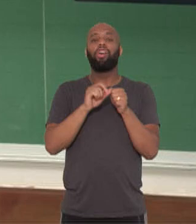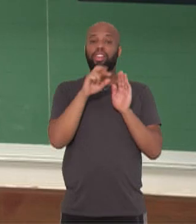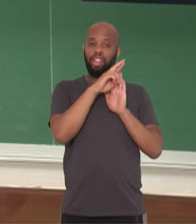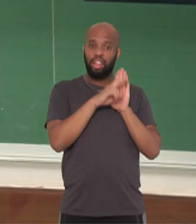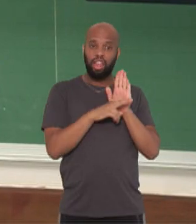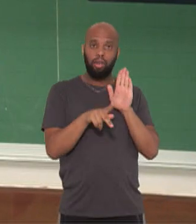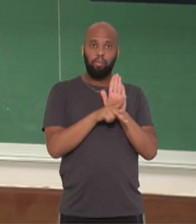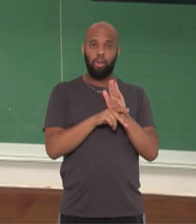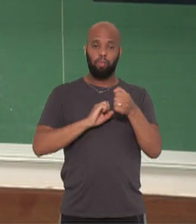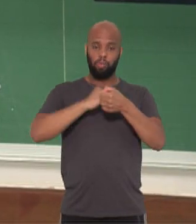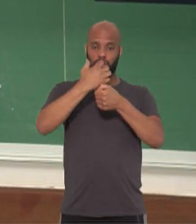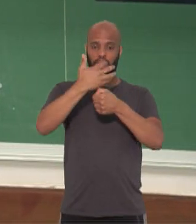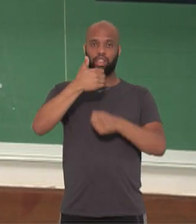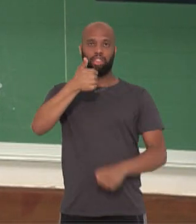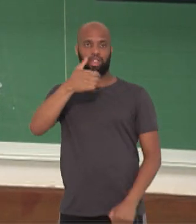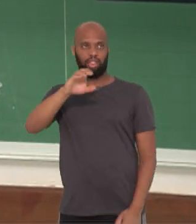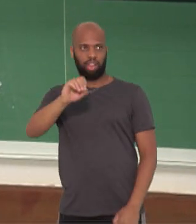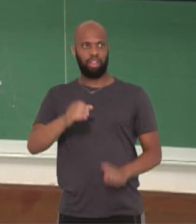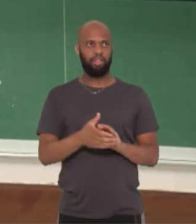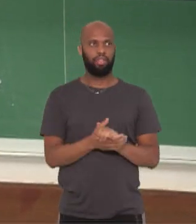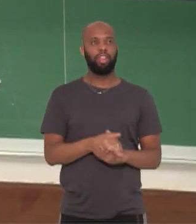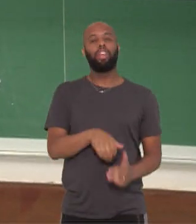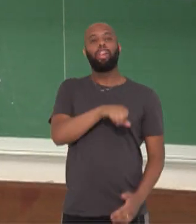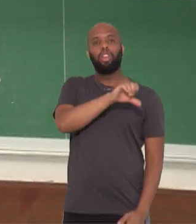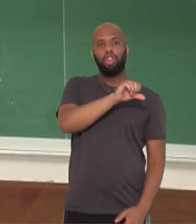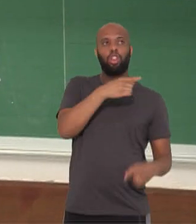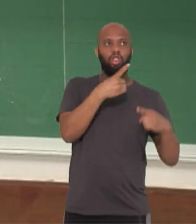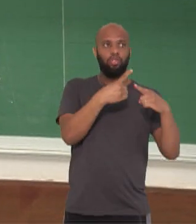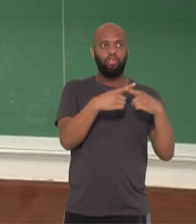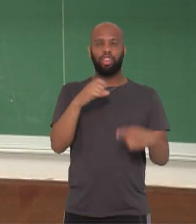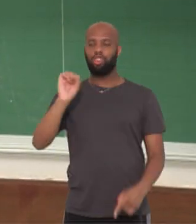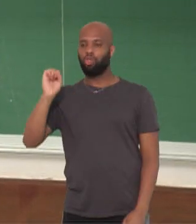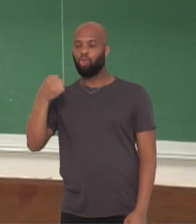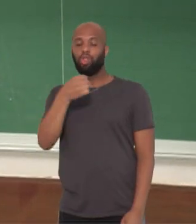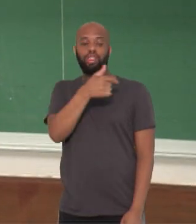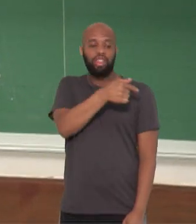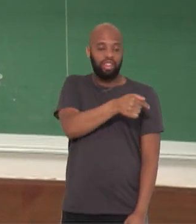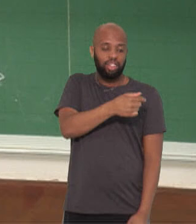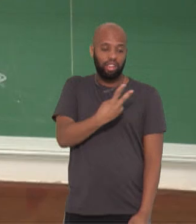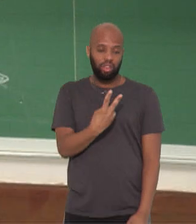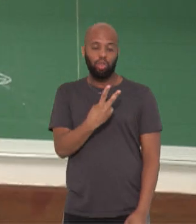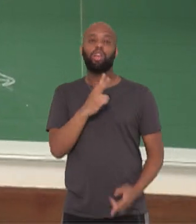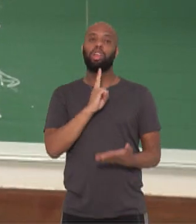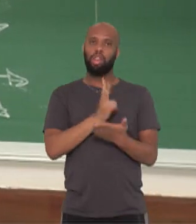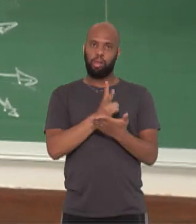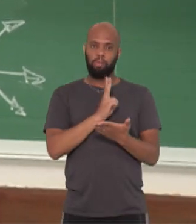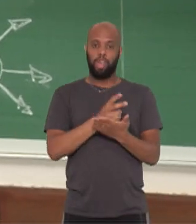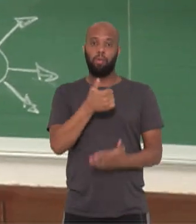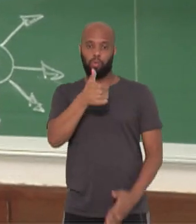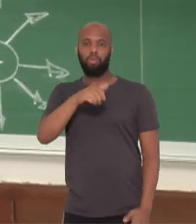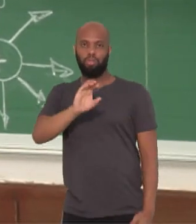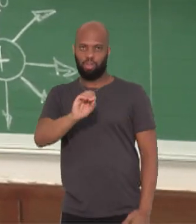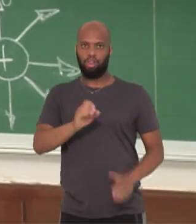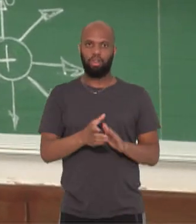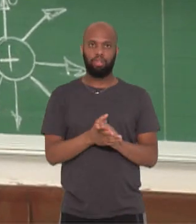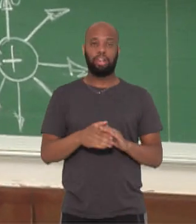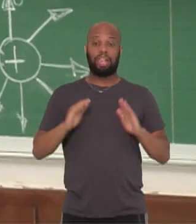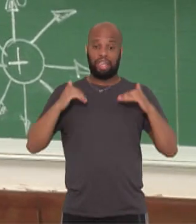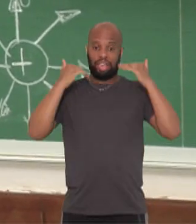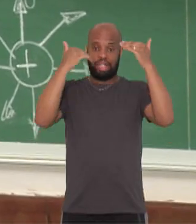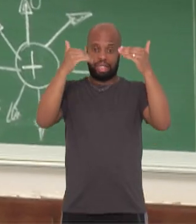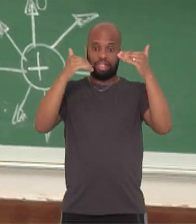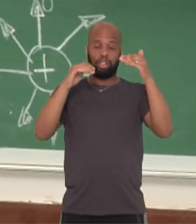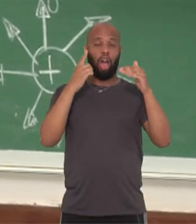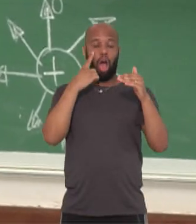científica. 9 vezes 8, 72, né? Coeficiente vezes coeficiente. Repete a base 10 e soma o expoente.